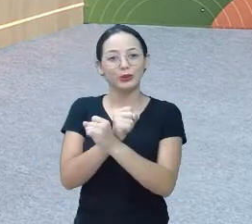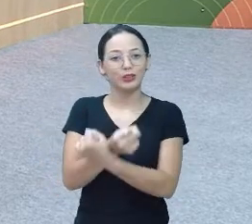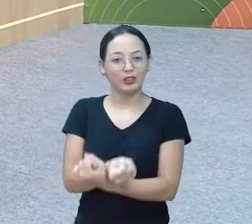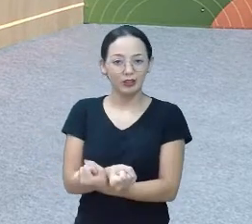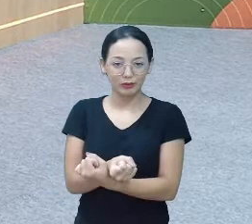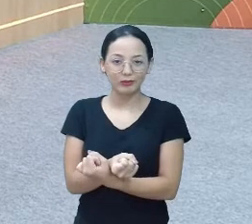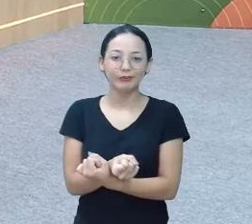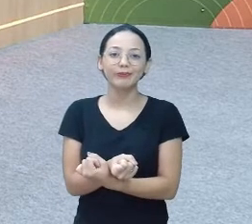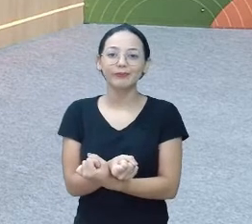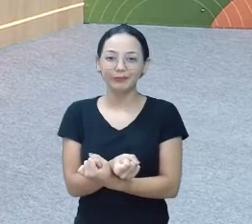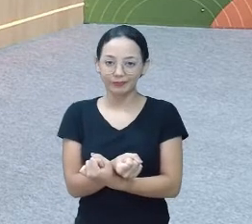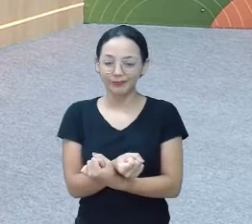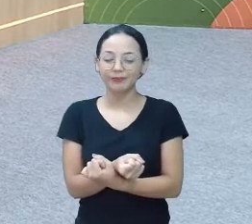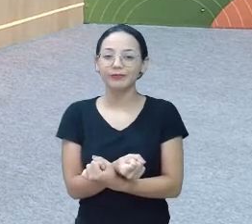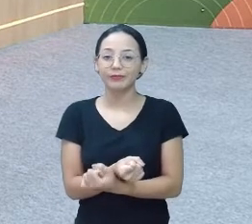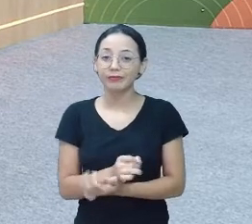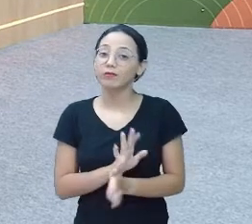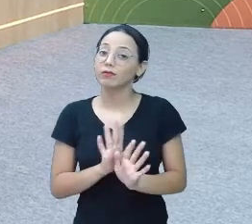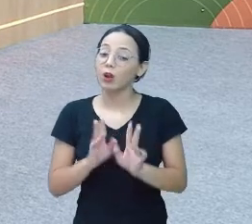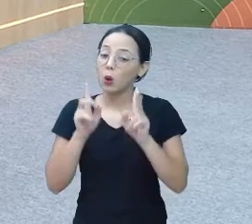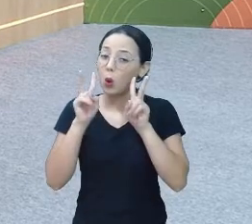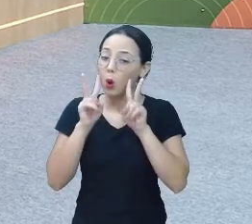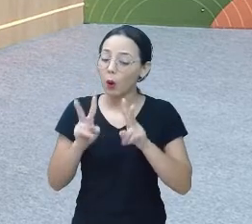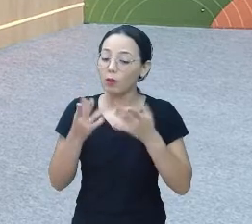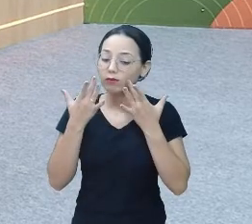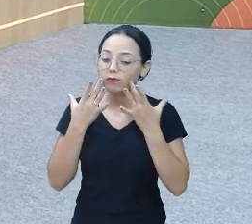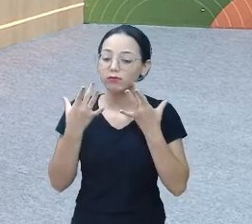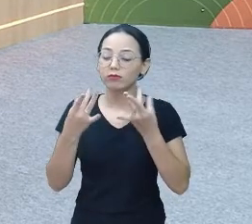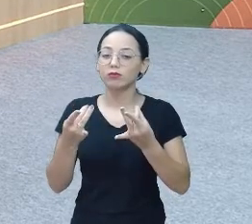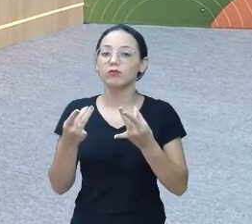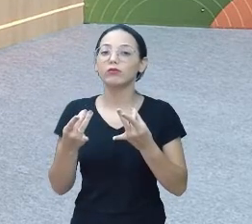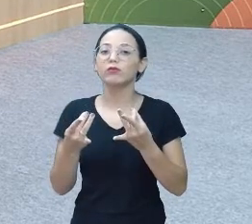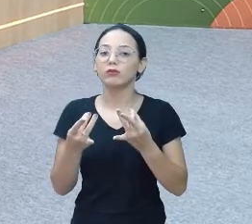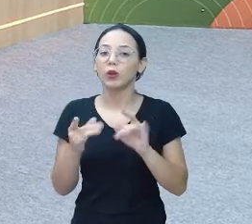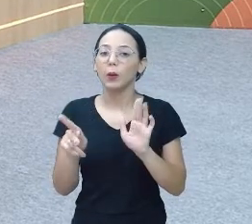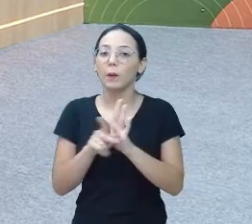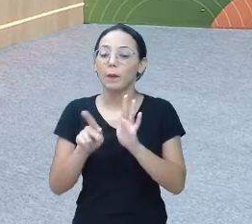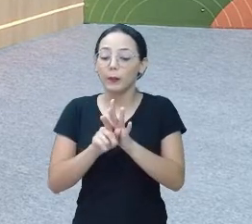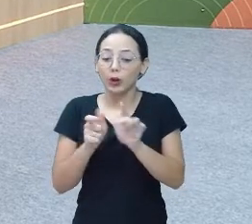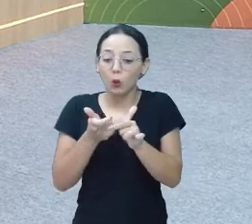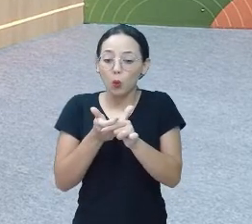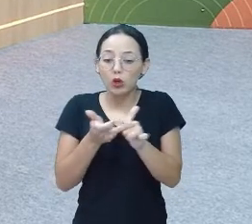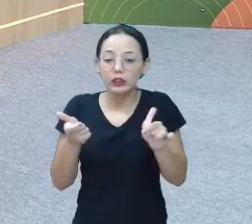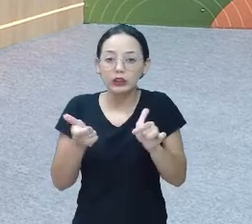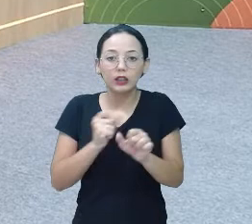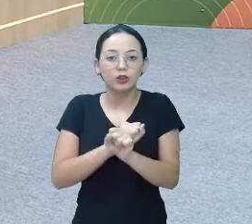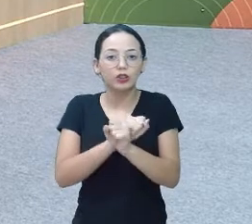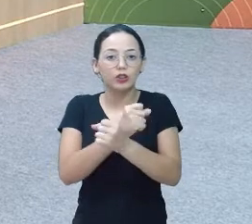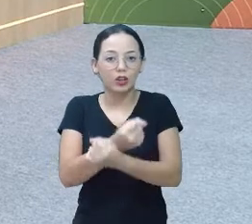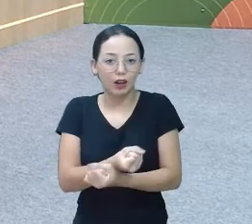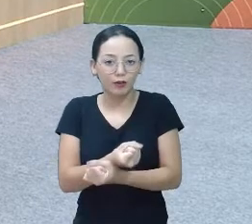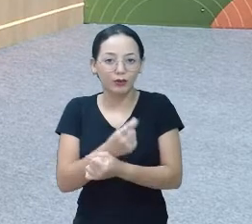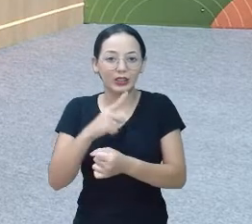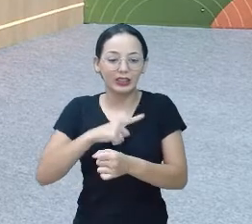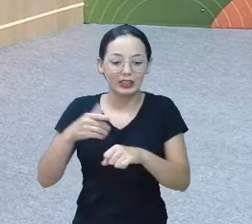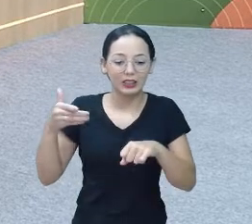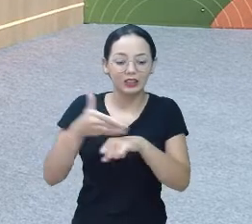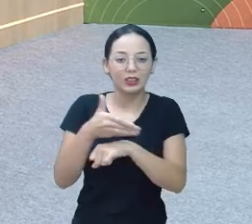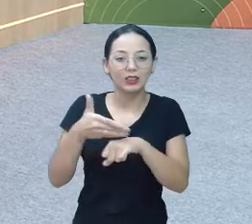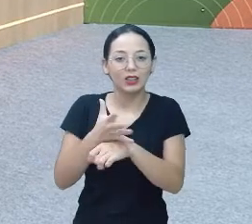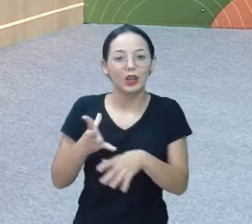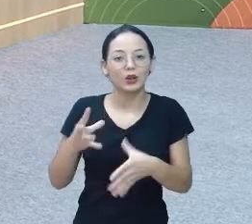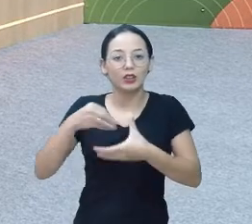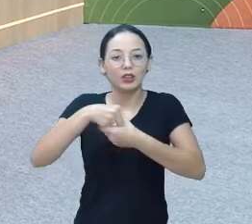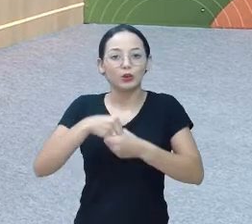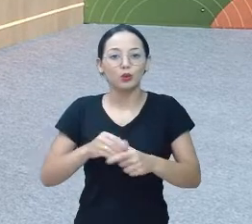Ok? Então, observem por isso a grande quantidade de escravos que entraram, né, no